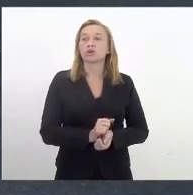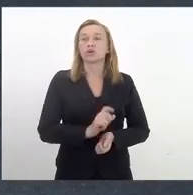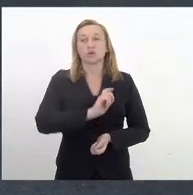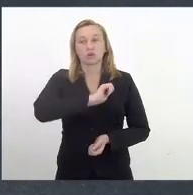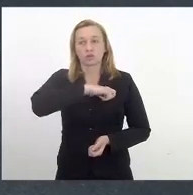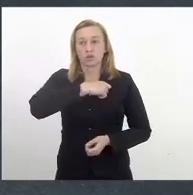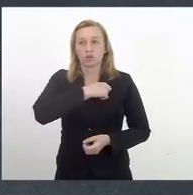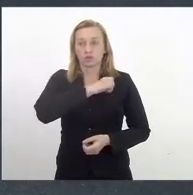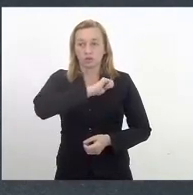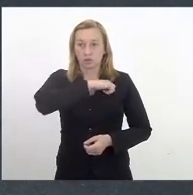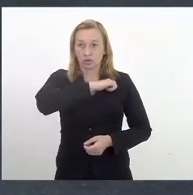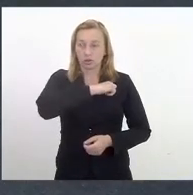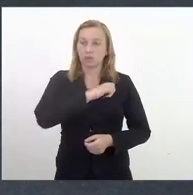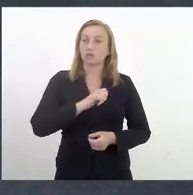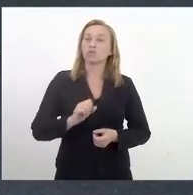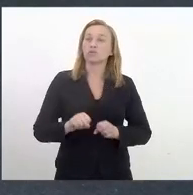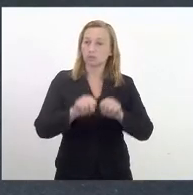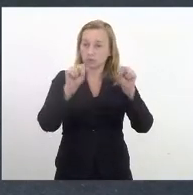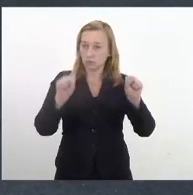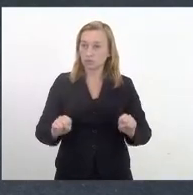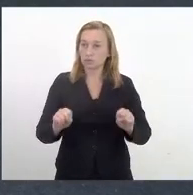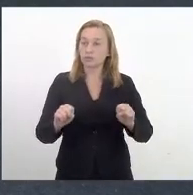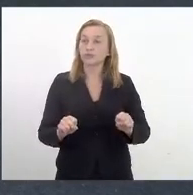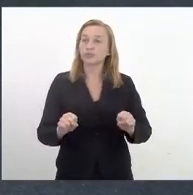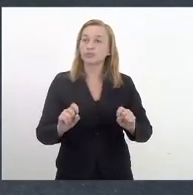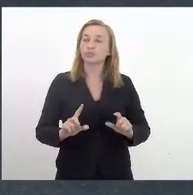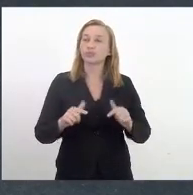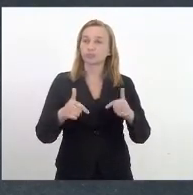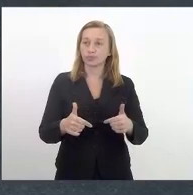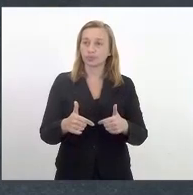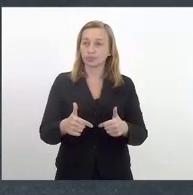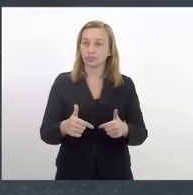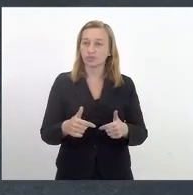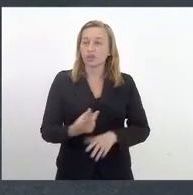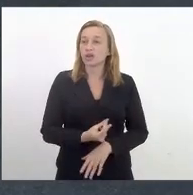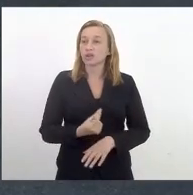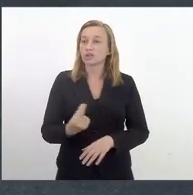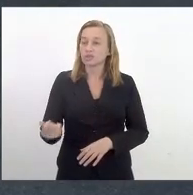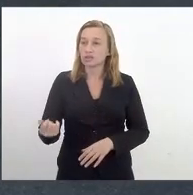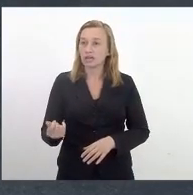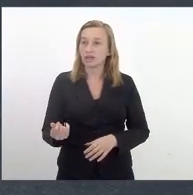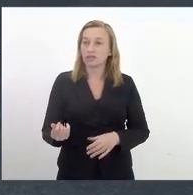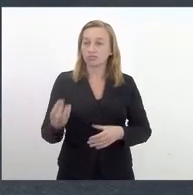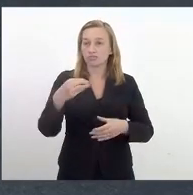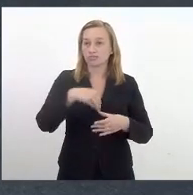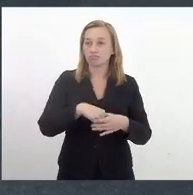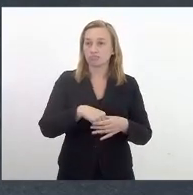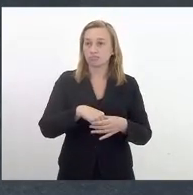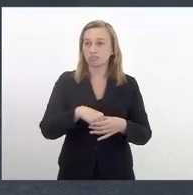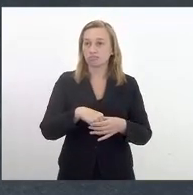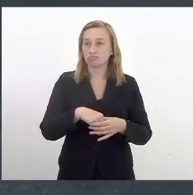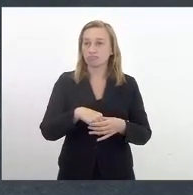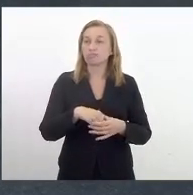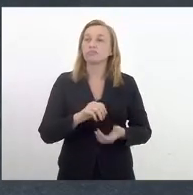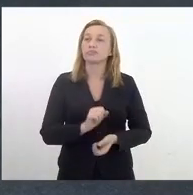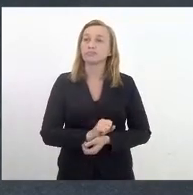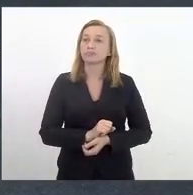regime de substituição tributária nas operações de saída interna de